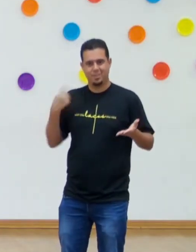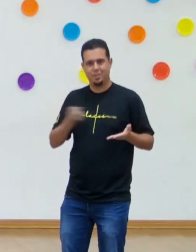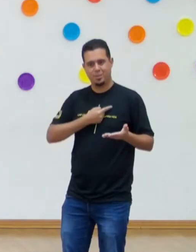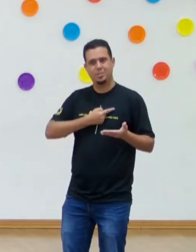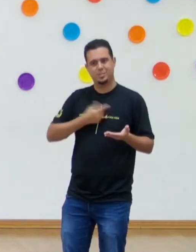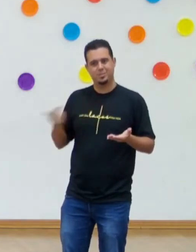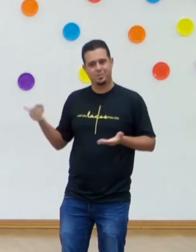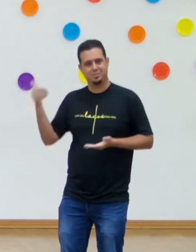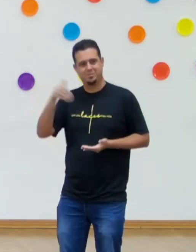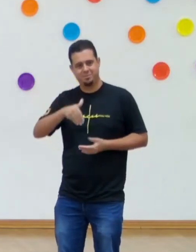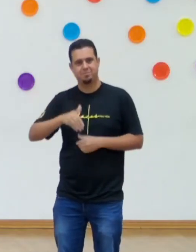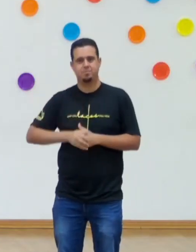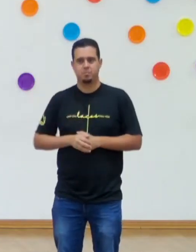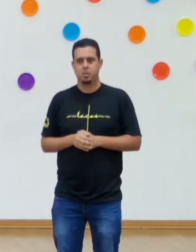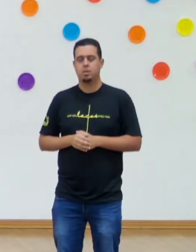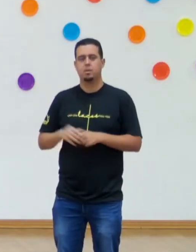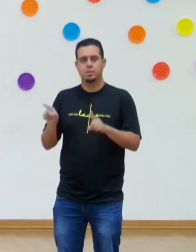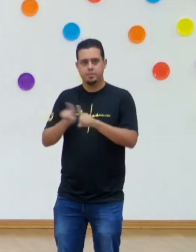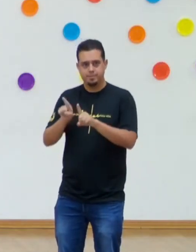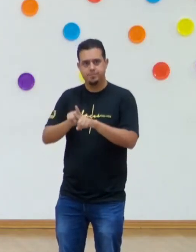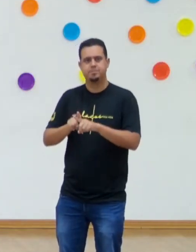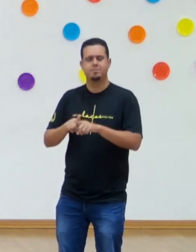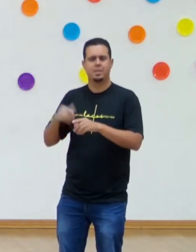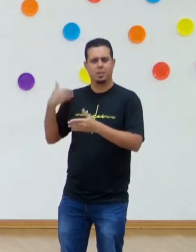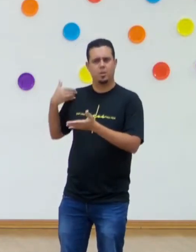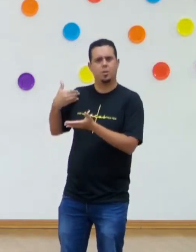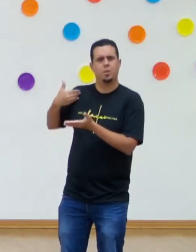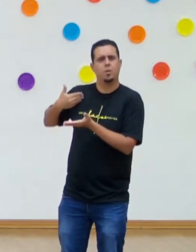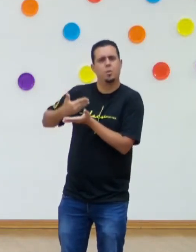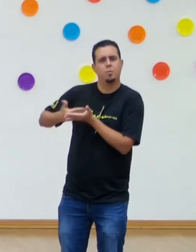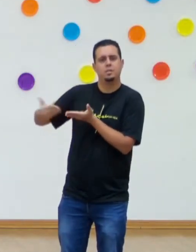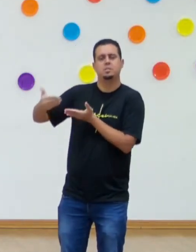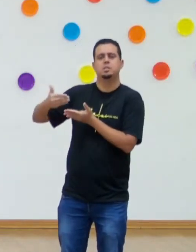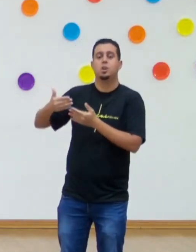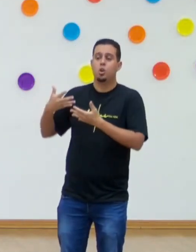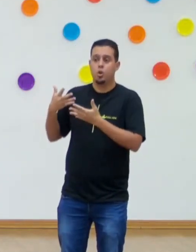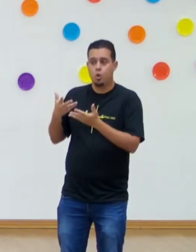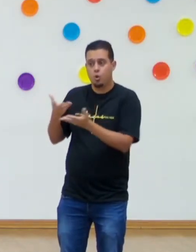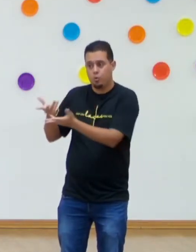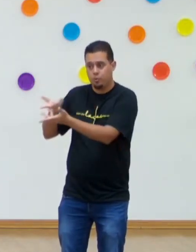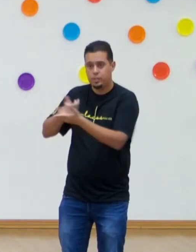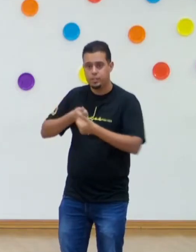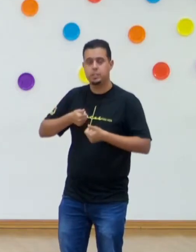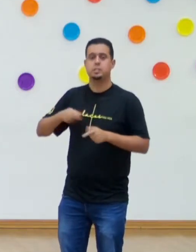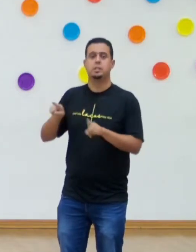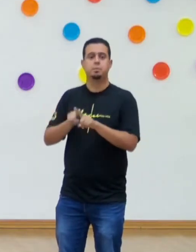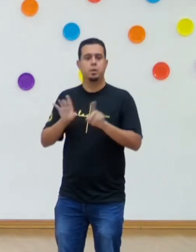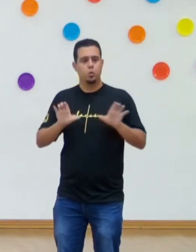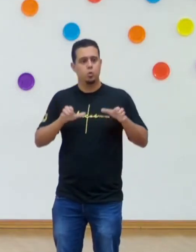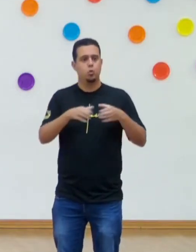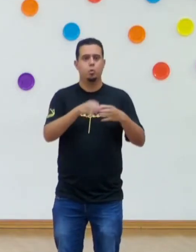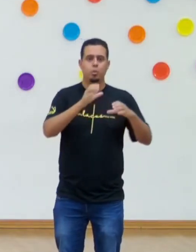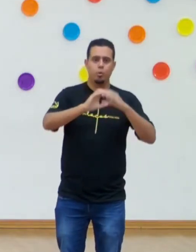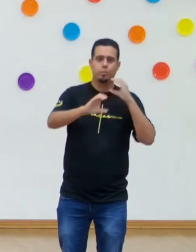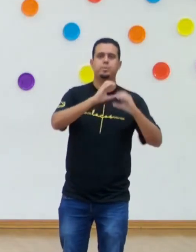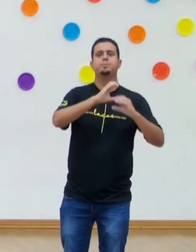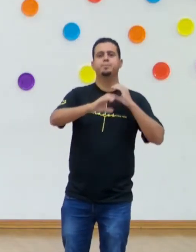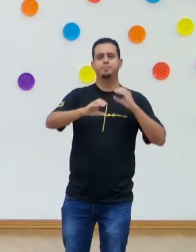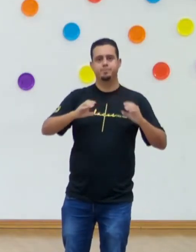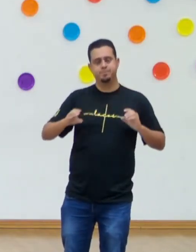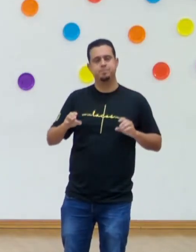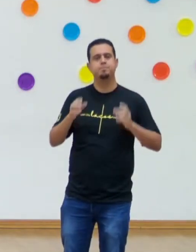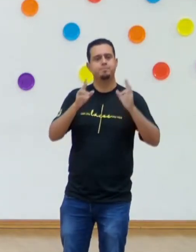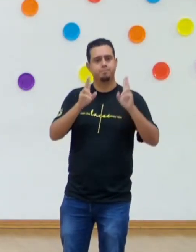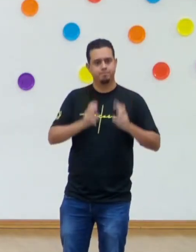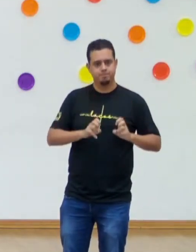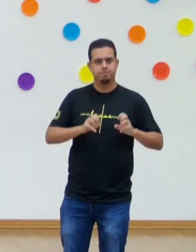noite, desde o momento do convite e toda a equipe de comunicação em relação a essa parte